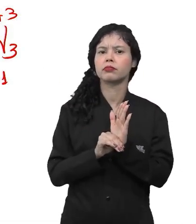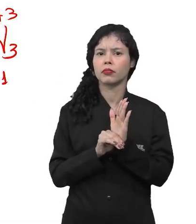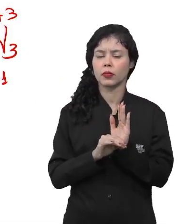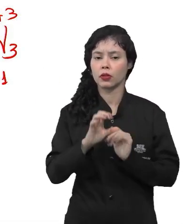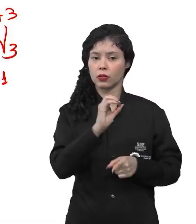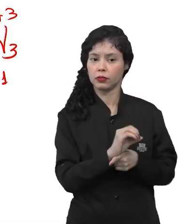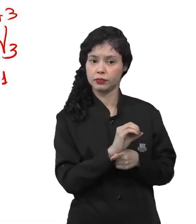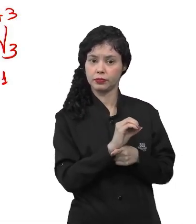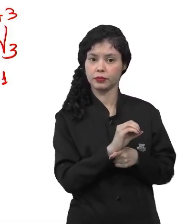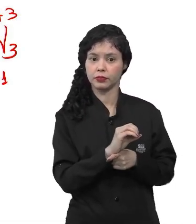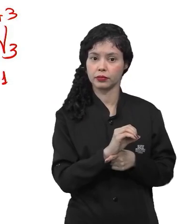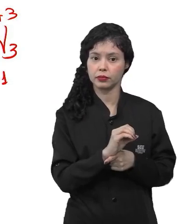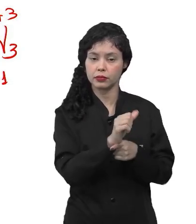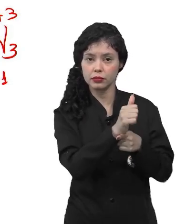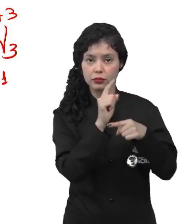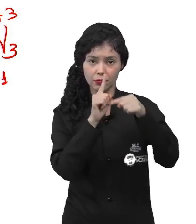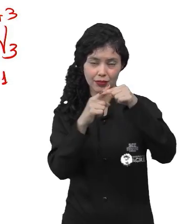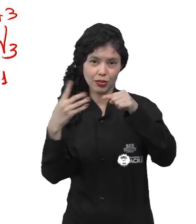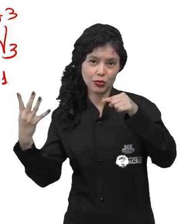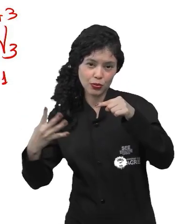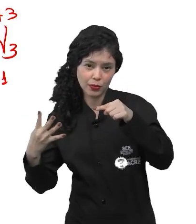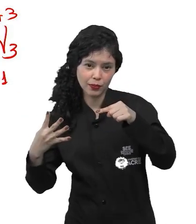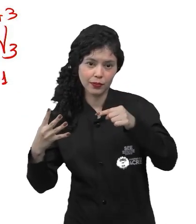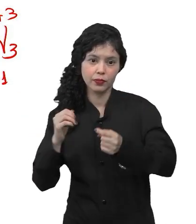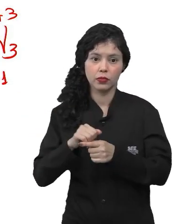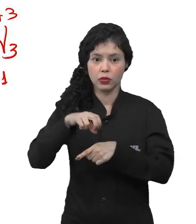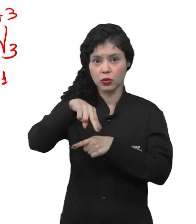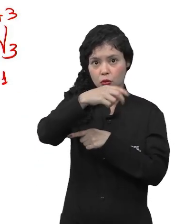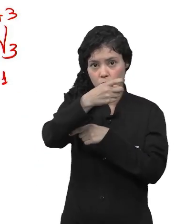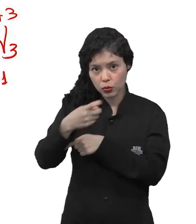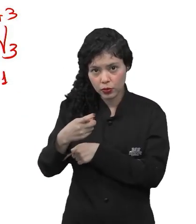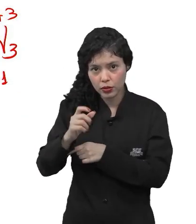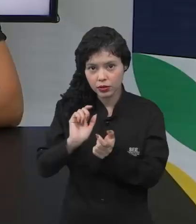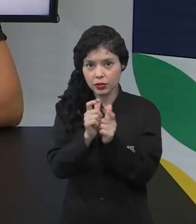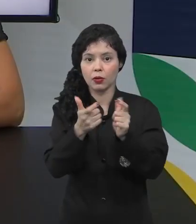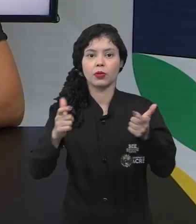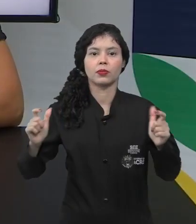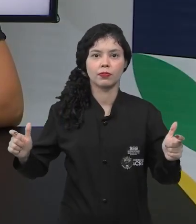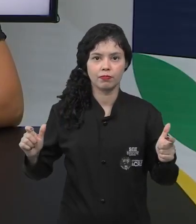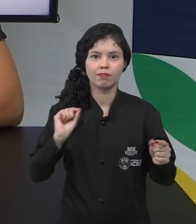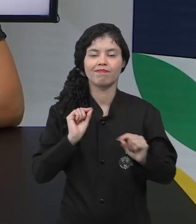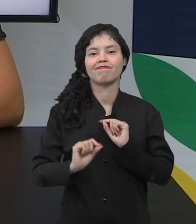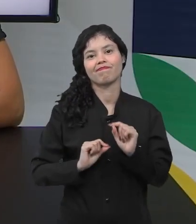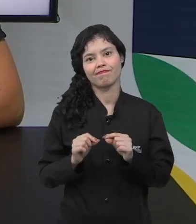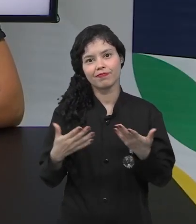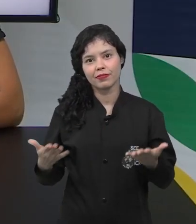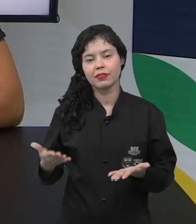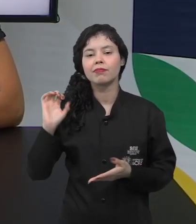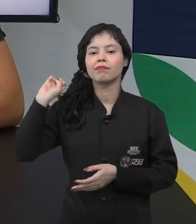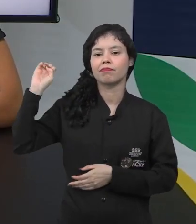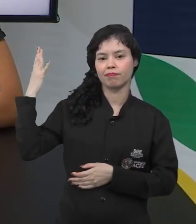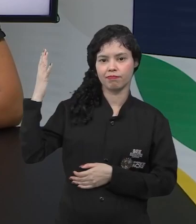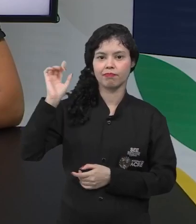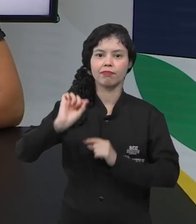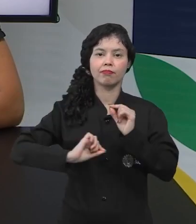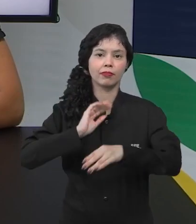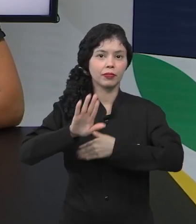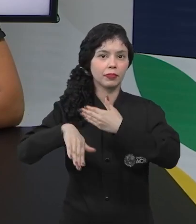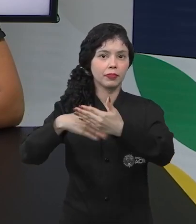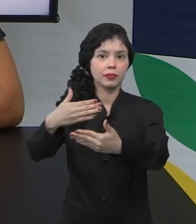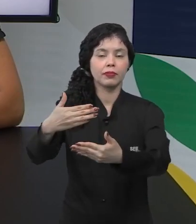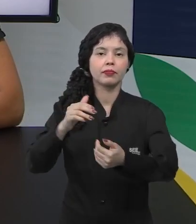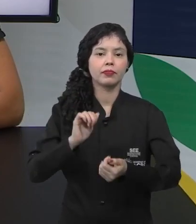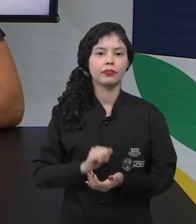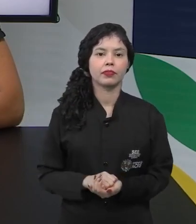de 0 para mais 4. O NOx aumentou. Se o NOx aumentou, aconteceu aí o processo